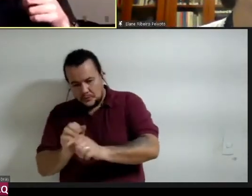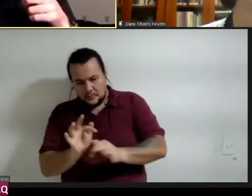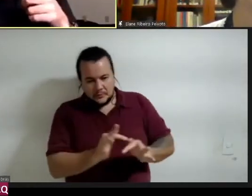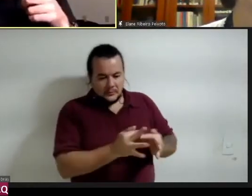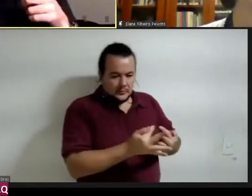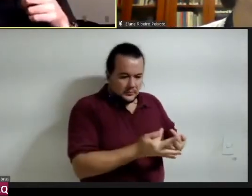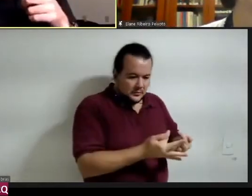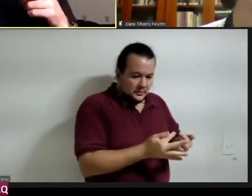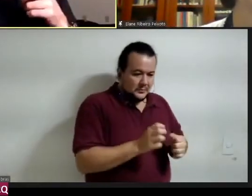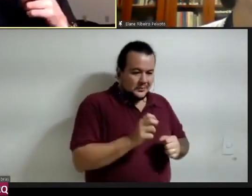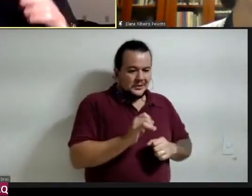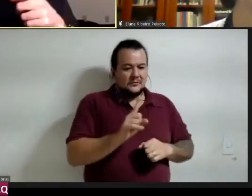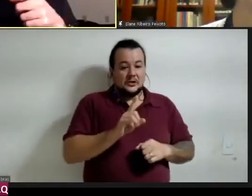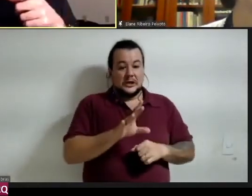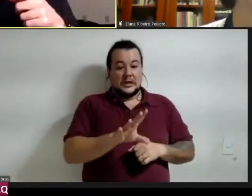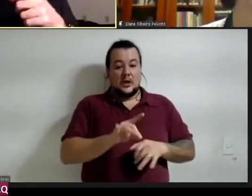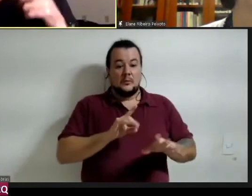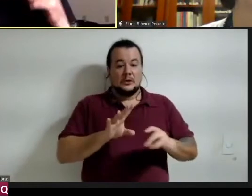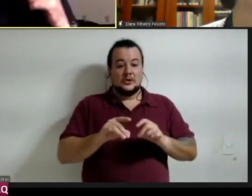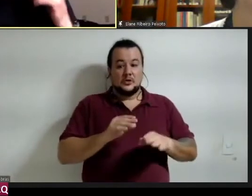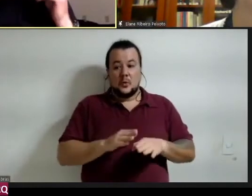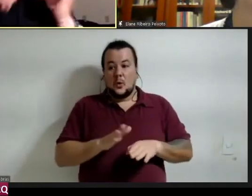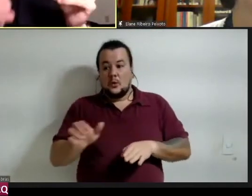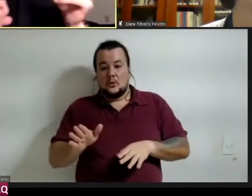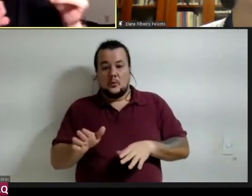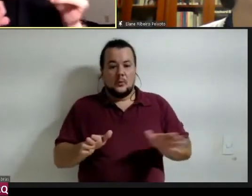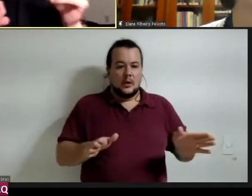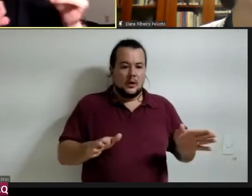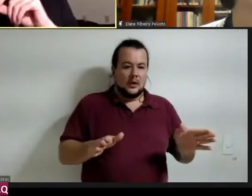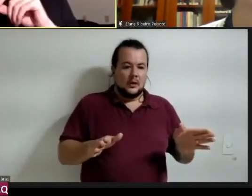lado, você está